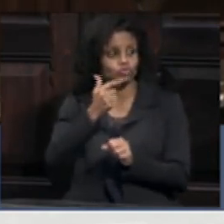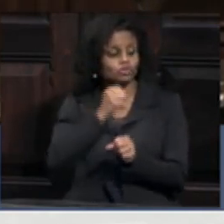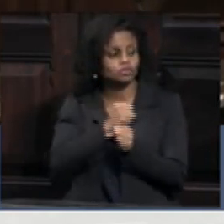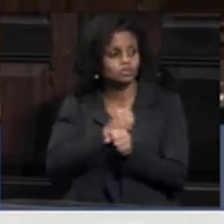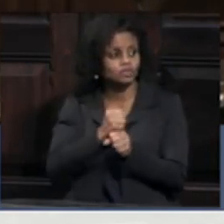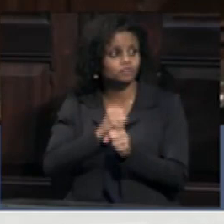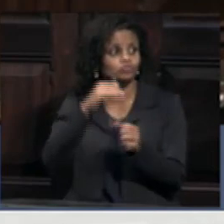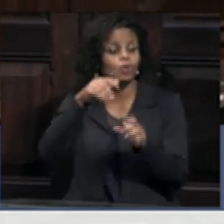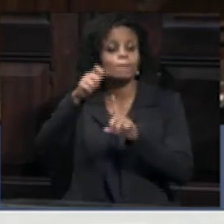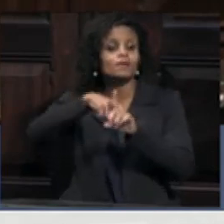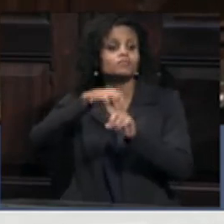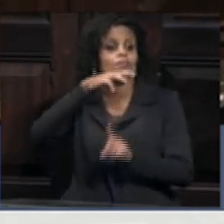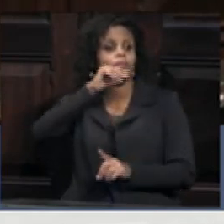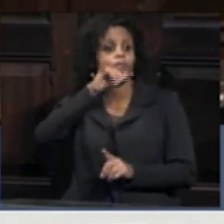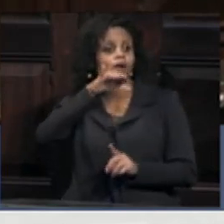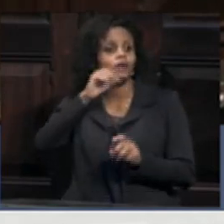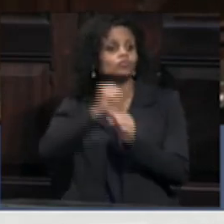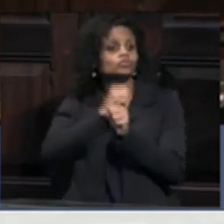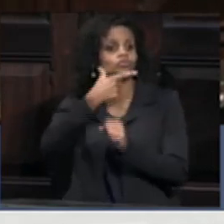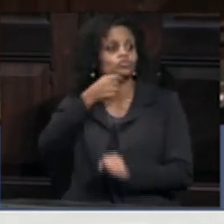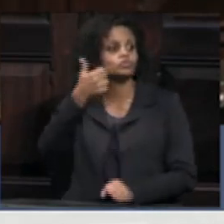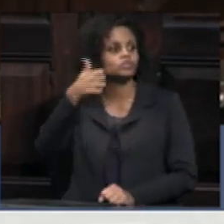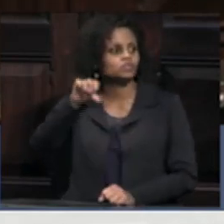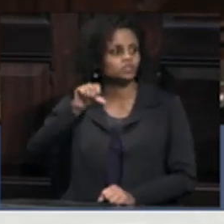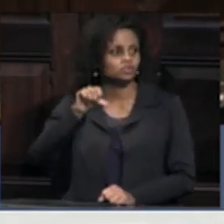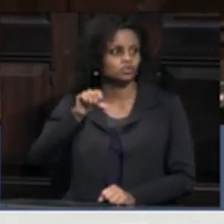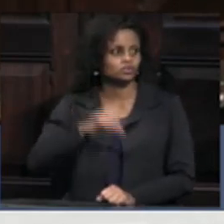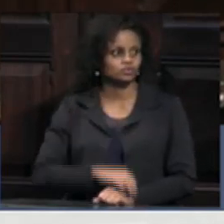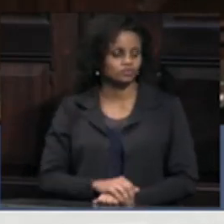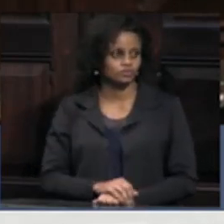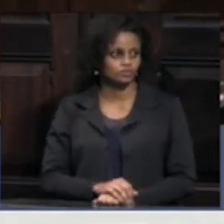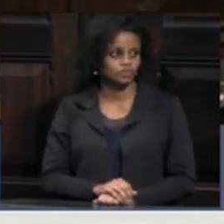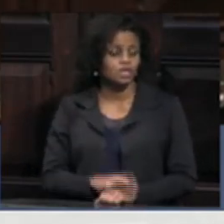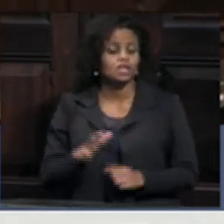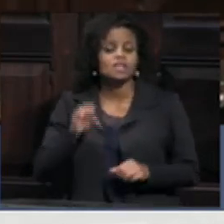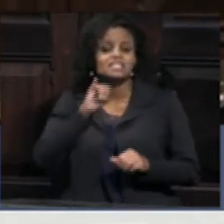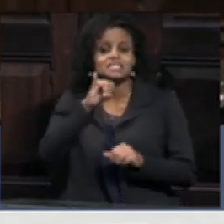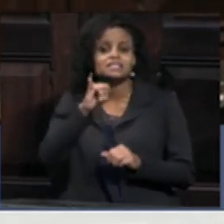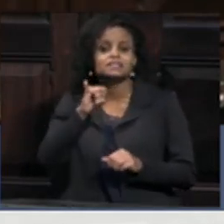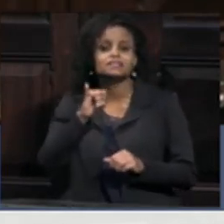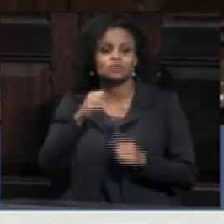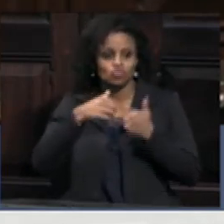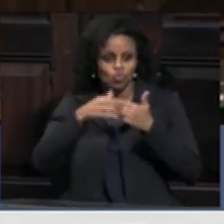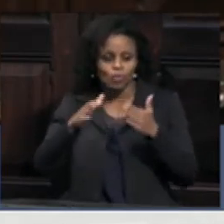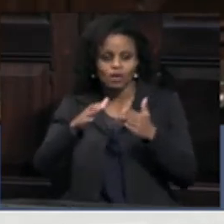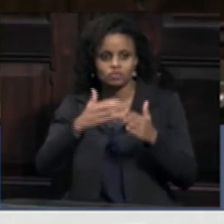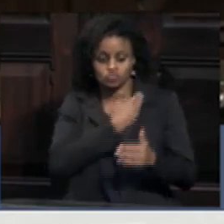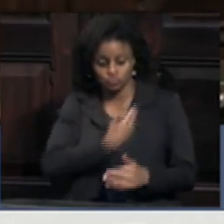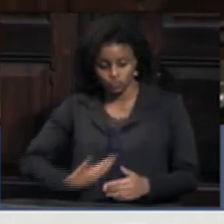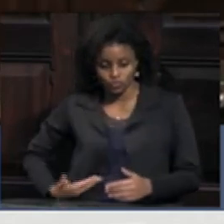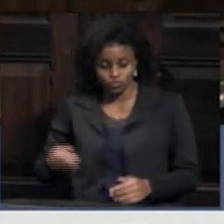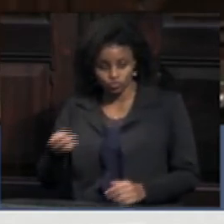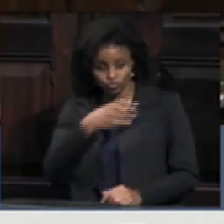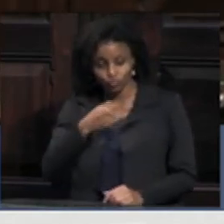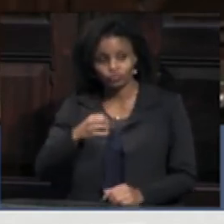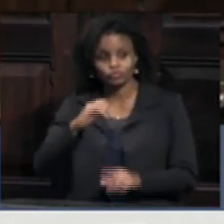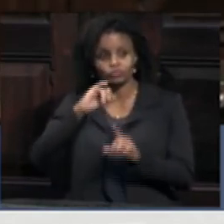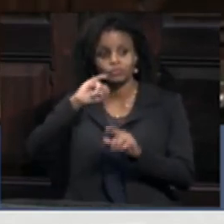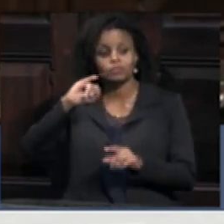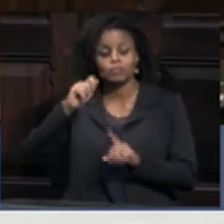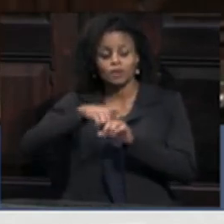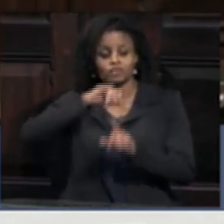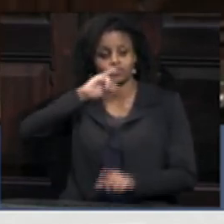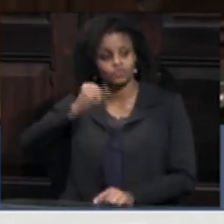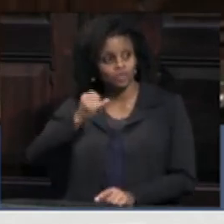assumirá em janeiro e não terá que resolver de imediato no primeiro dia, no segundo dia, o acordo com a União. Ao